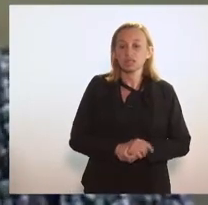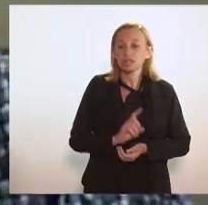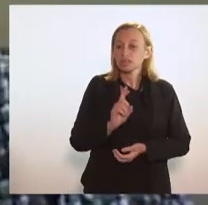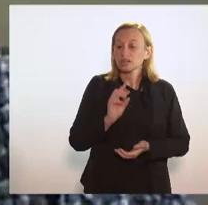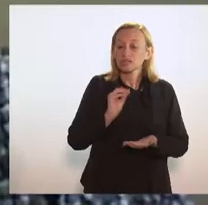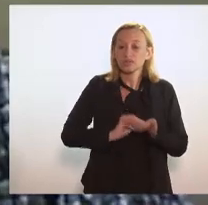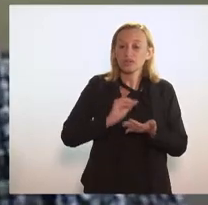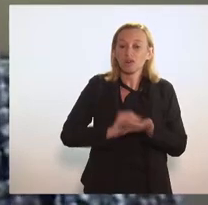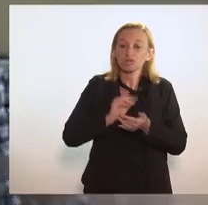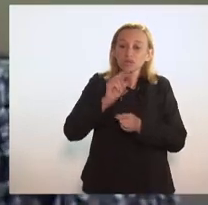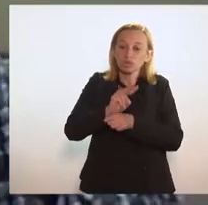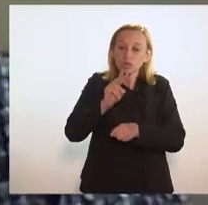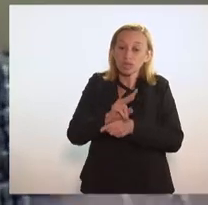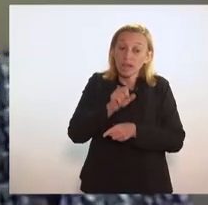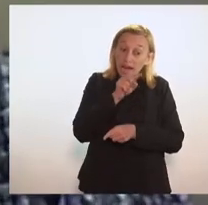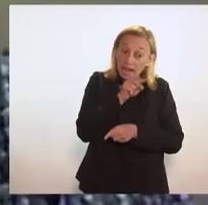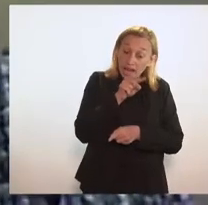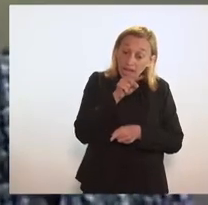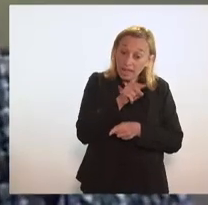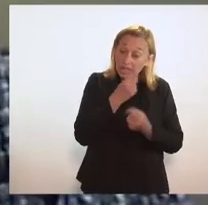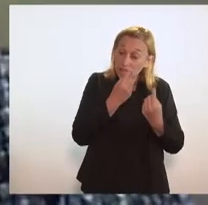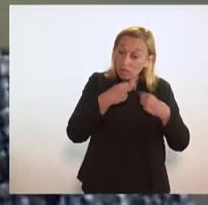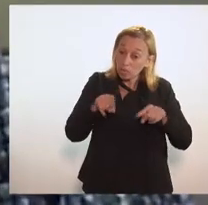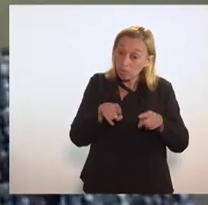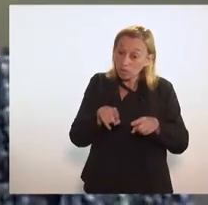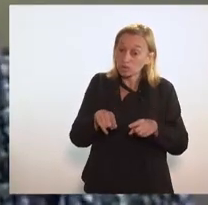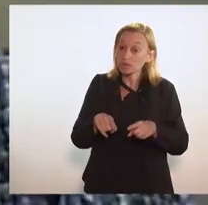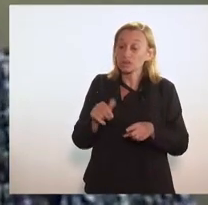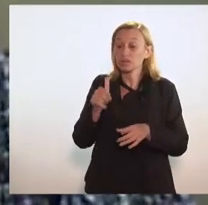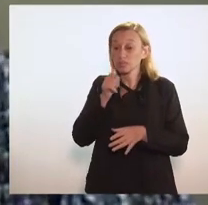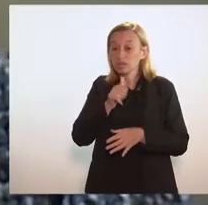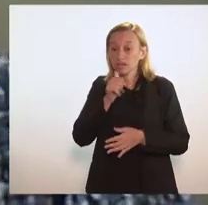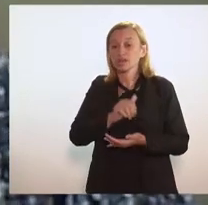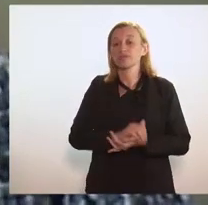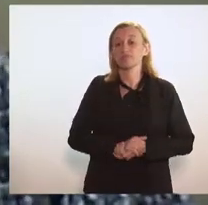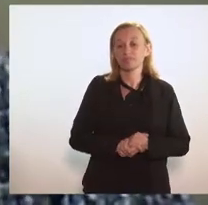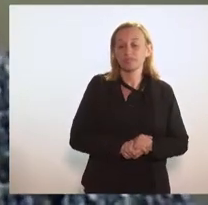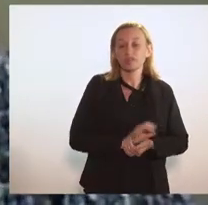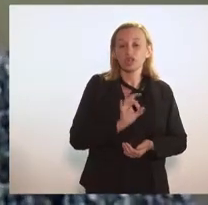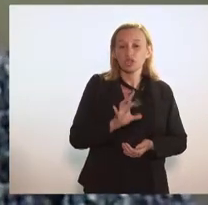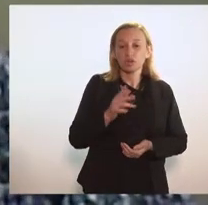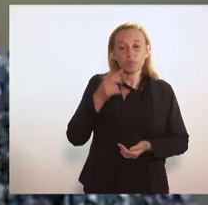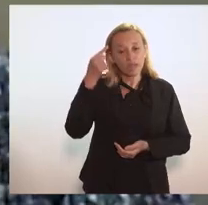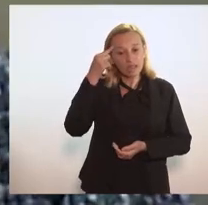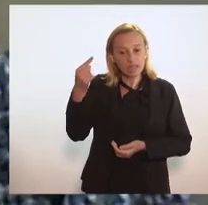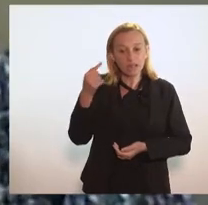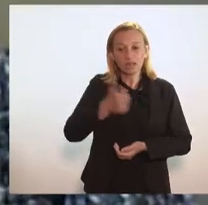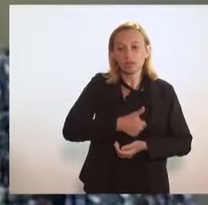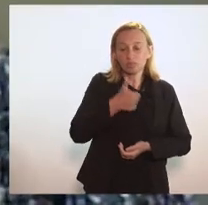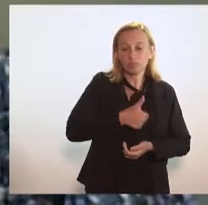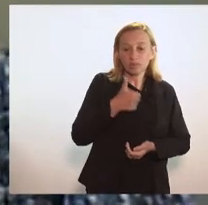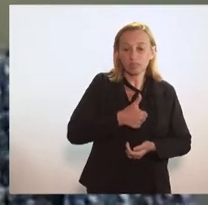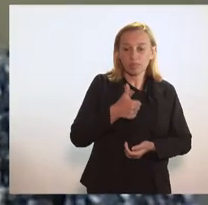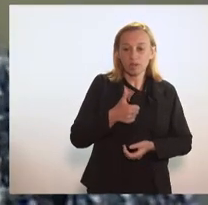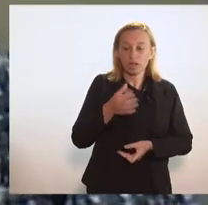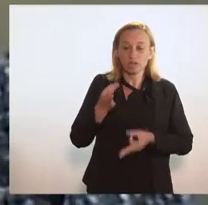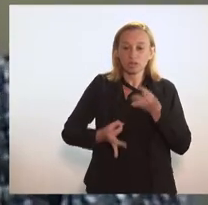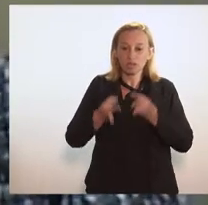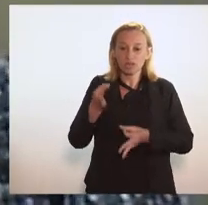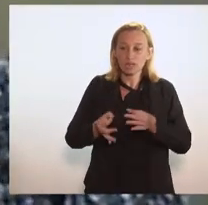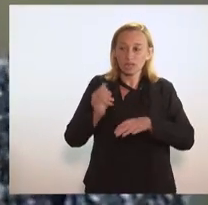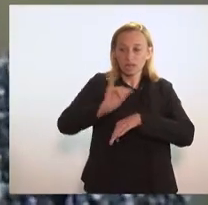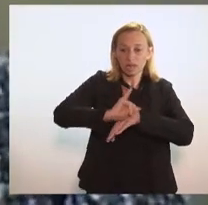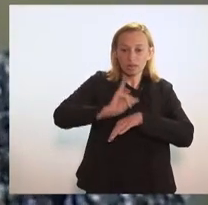monitoramento daqueles contra os quais foi concedido a medida protetiva só para se ter ideia no primeiro Juizado na